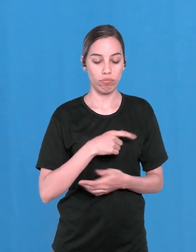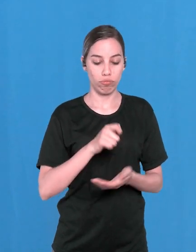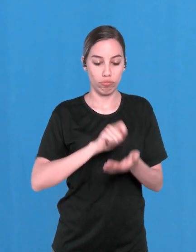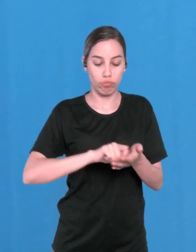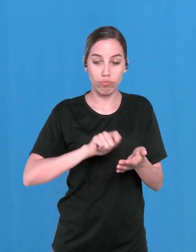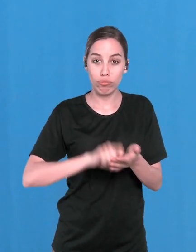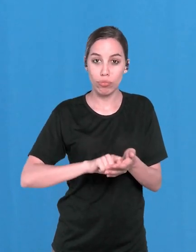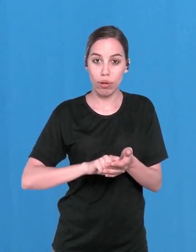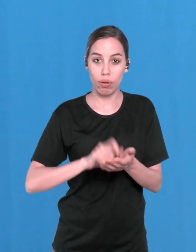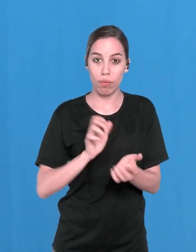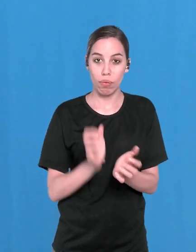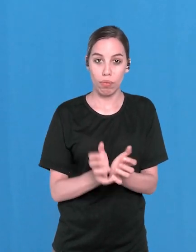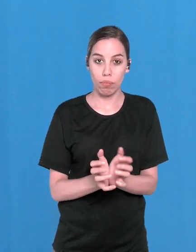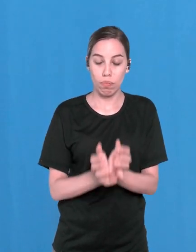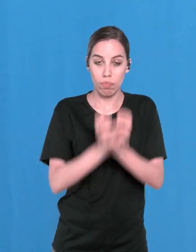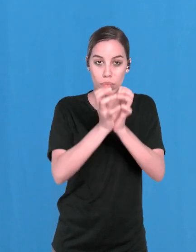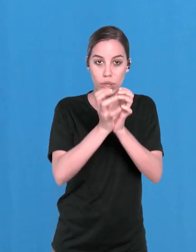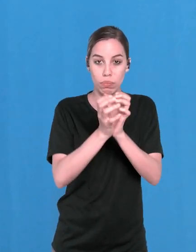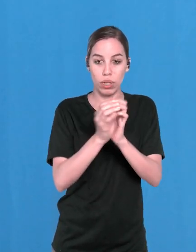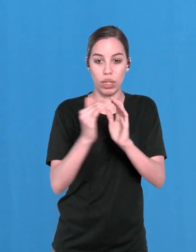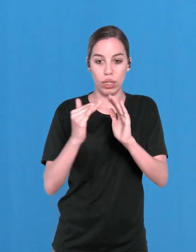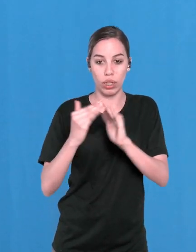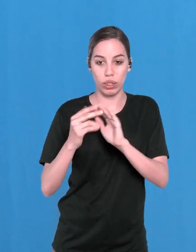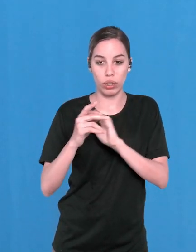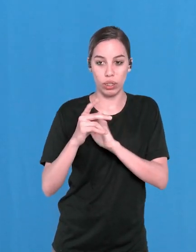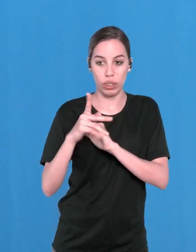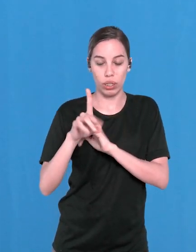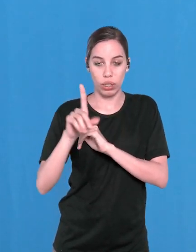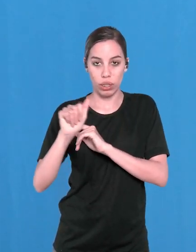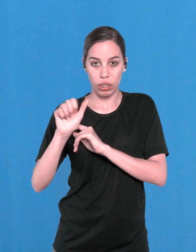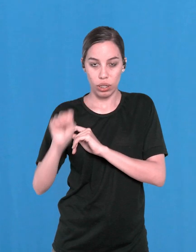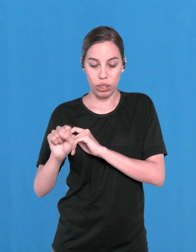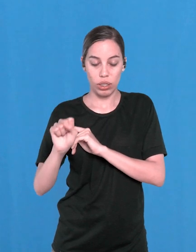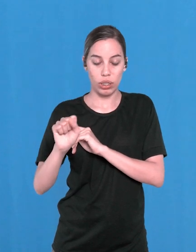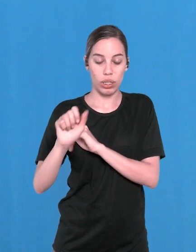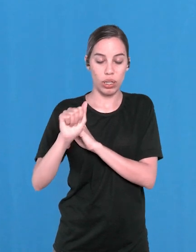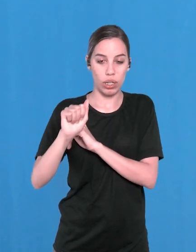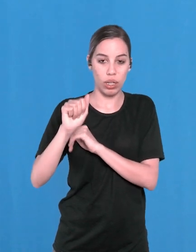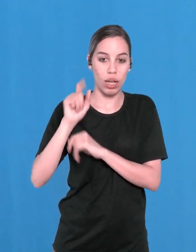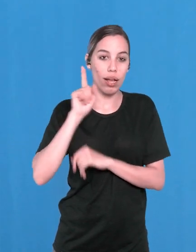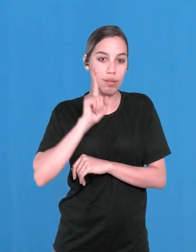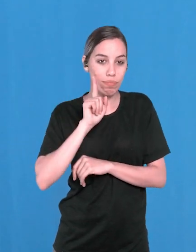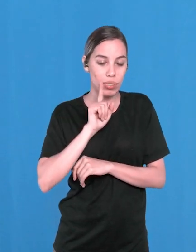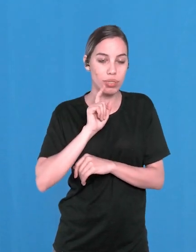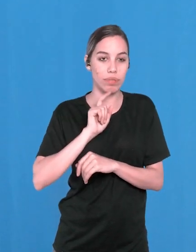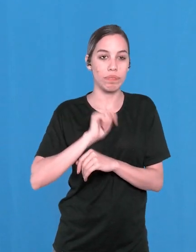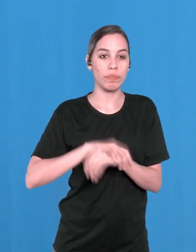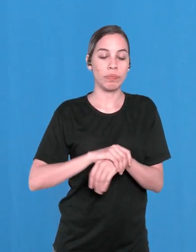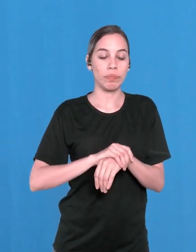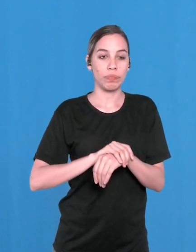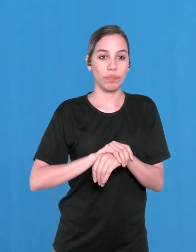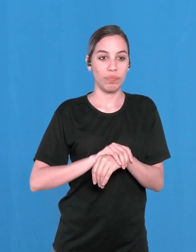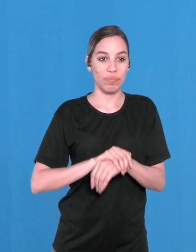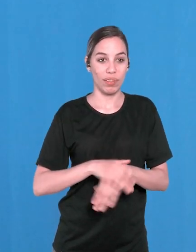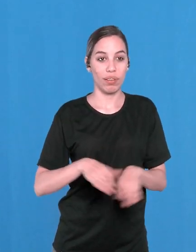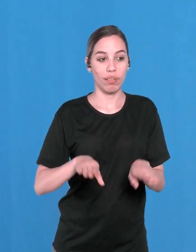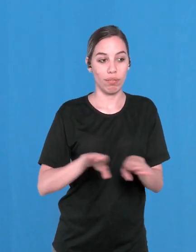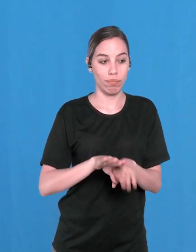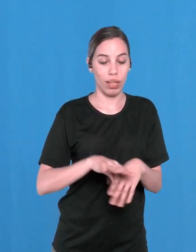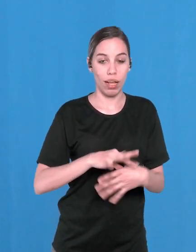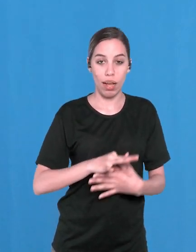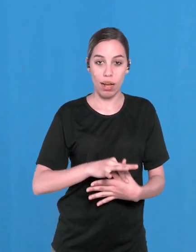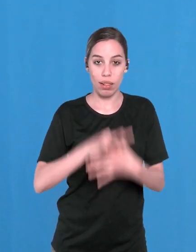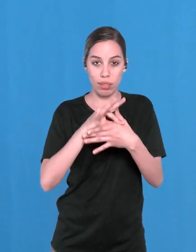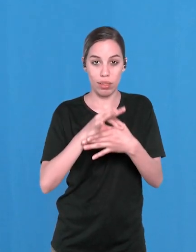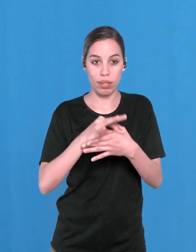especial no Prêmio Casa delas Américas de 2009 e é membro da Academia Mineira de Letras também. Não